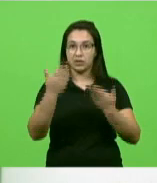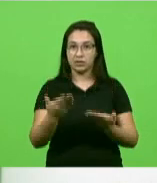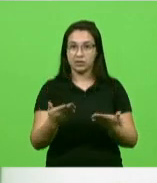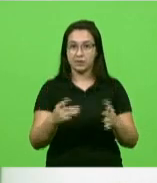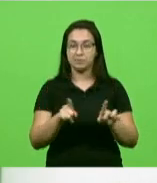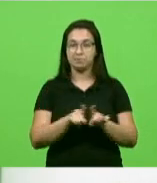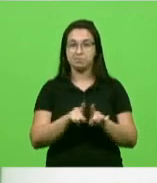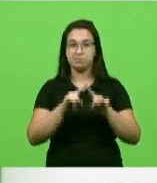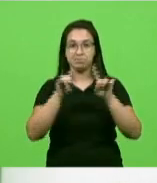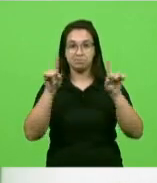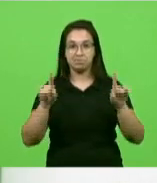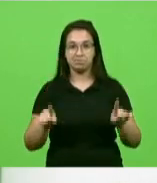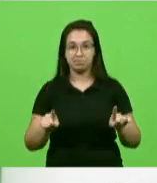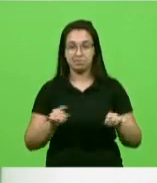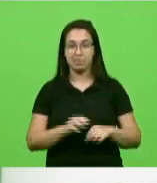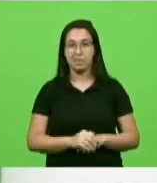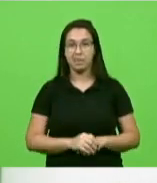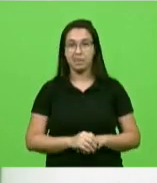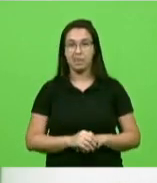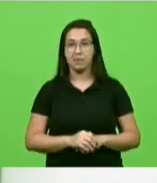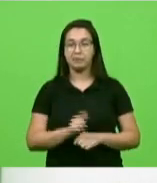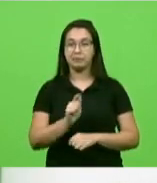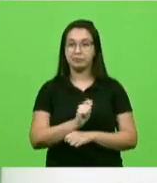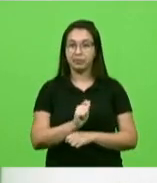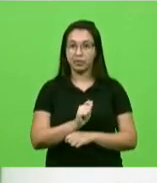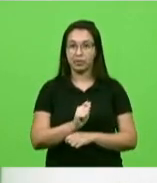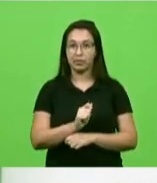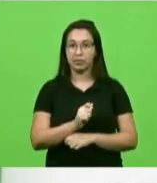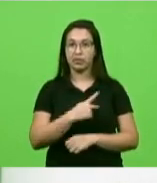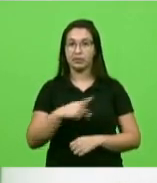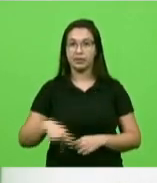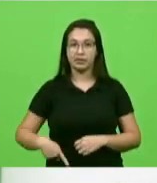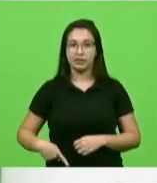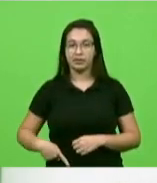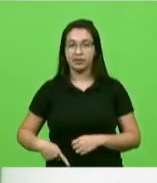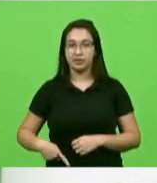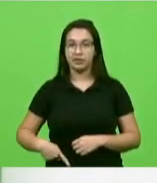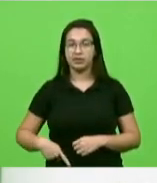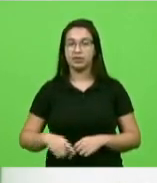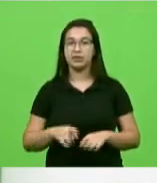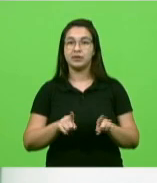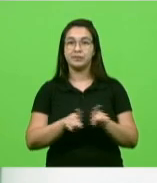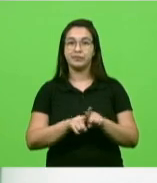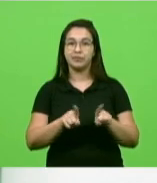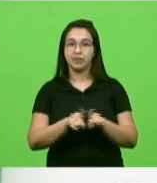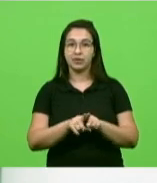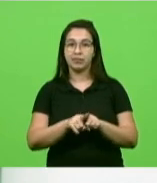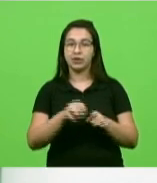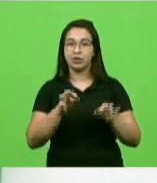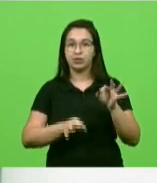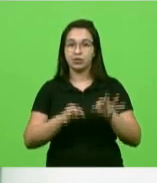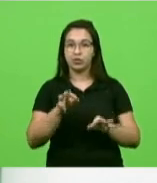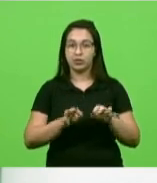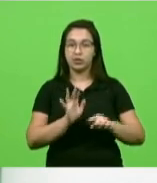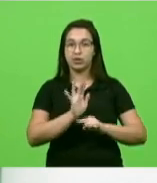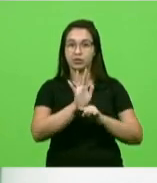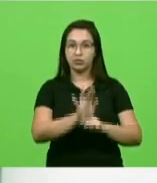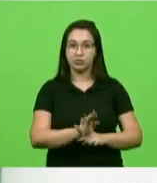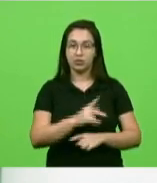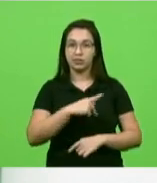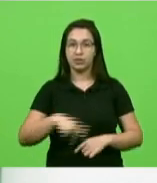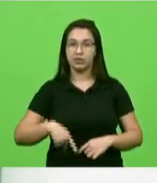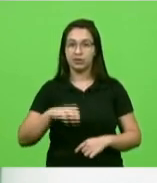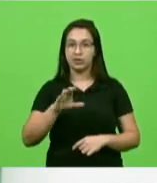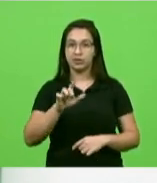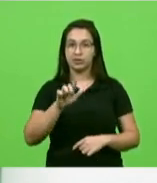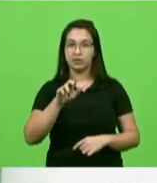os servidores. Assessor da presidência, doutor Cleon Bassani Ribas, o juiz auxiliar da presidência, doutor Cláudio